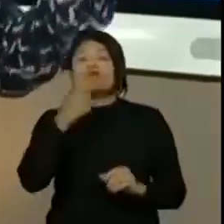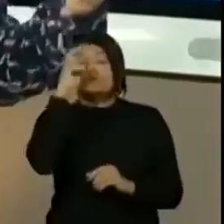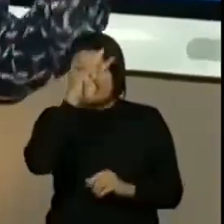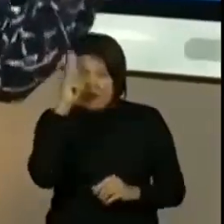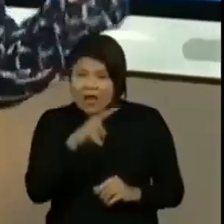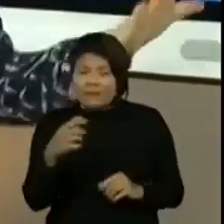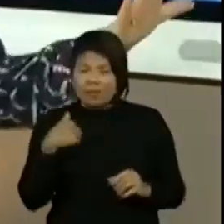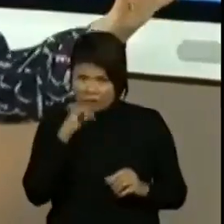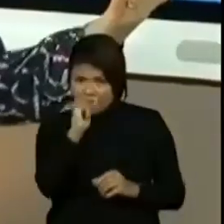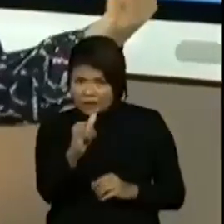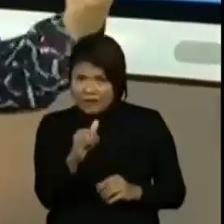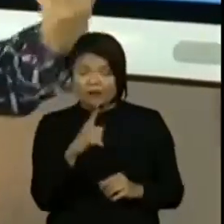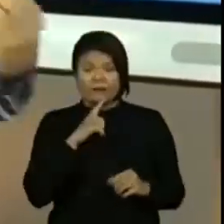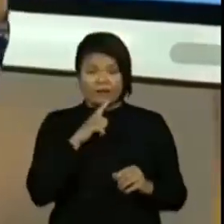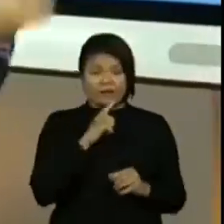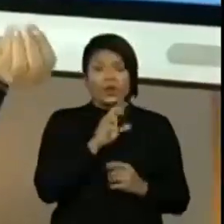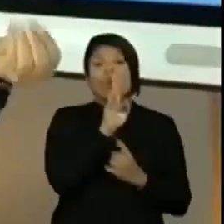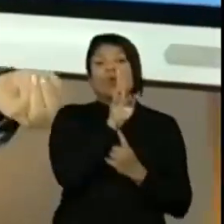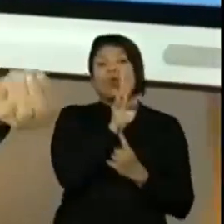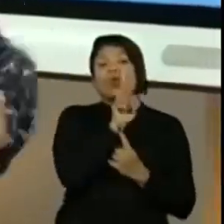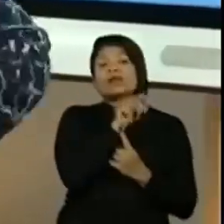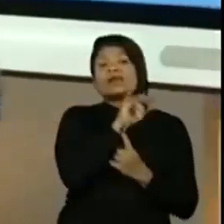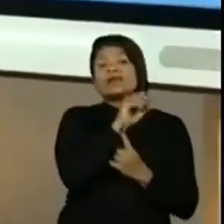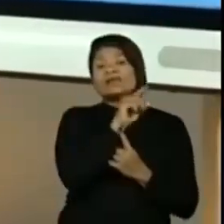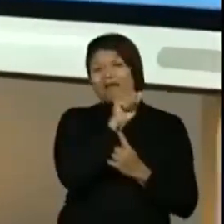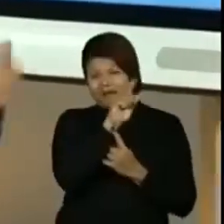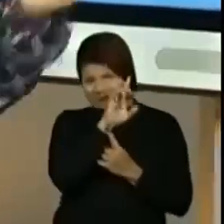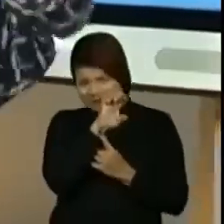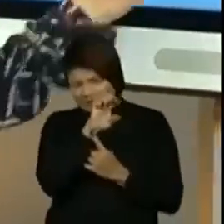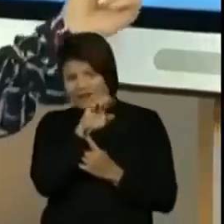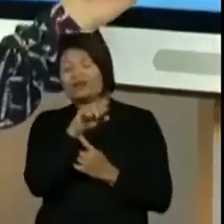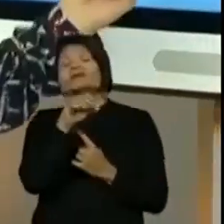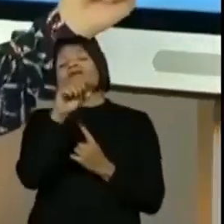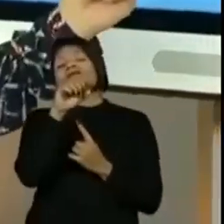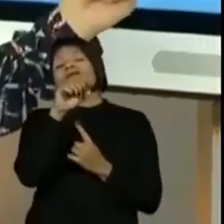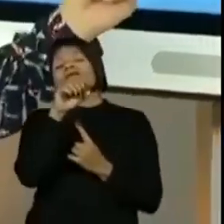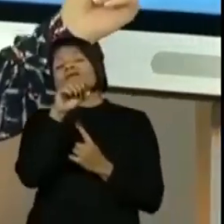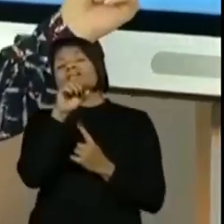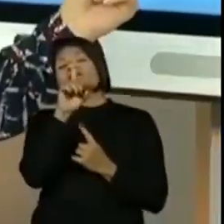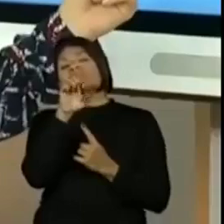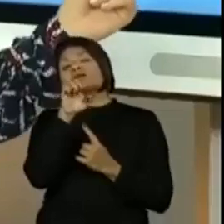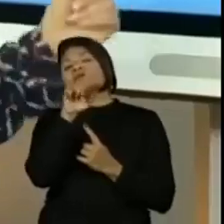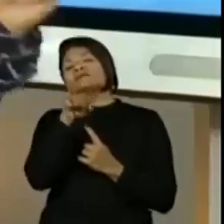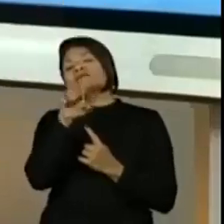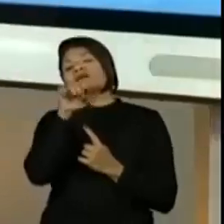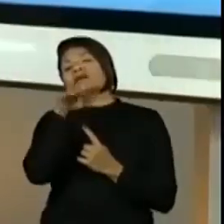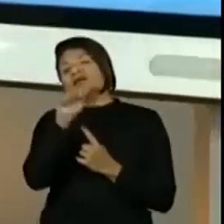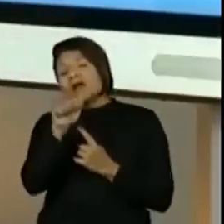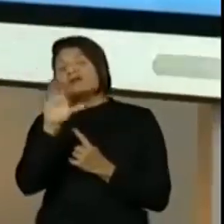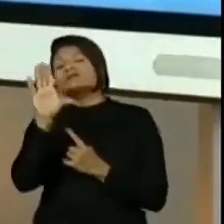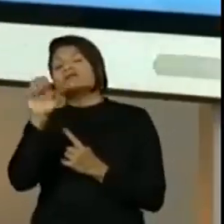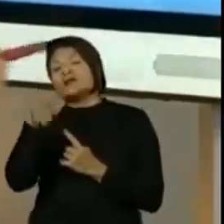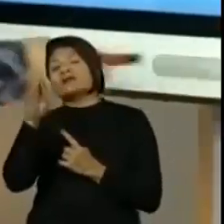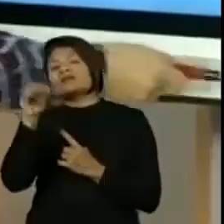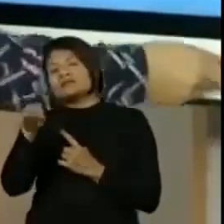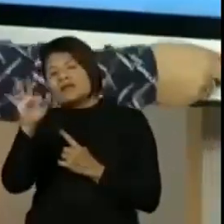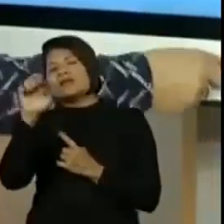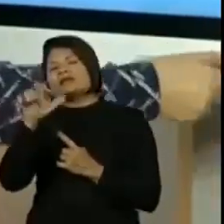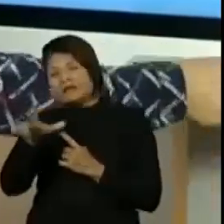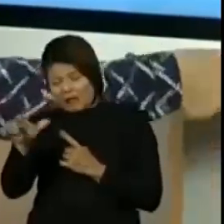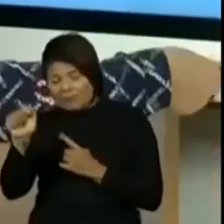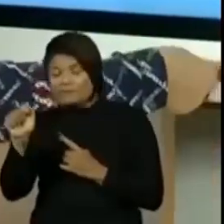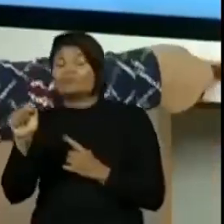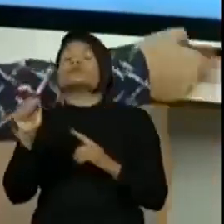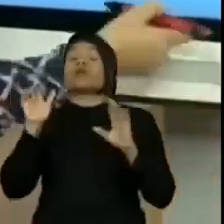unidades, dezenas e centenas, as regularidades, os padrões do nosso sistema de numeração decimal? Pois então,